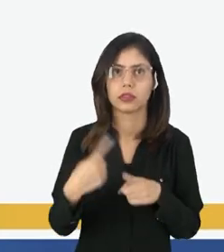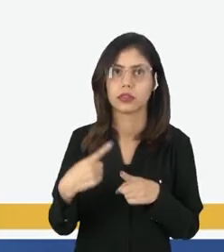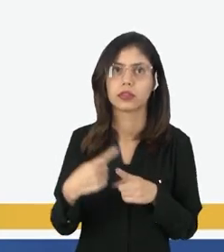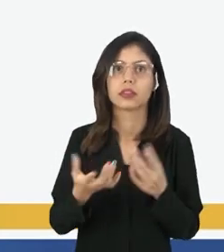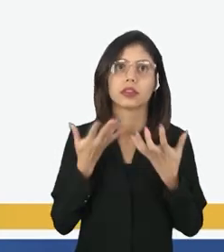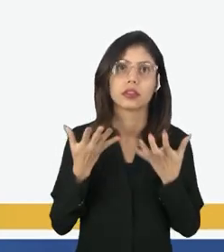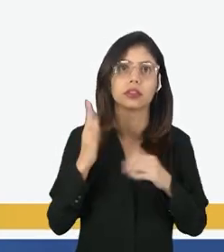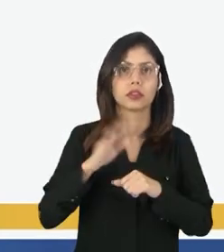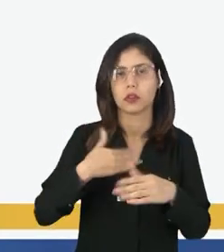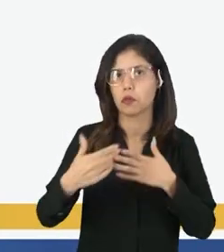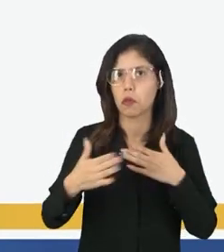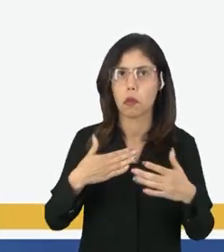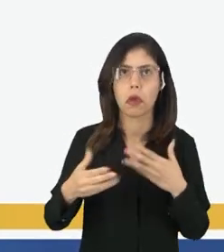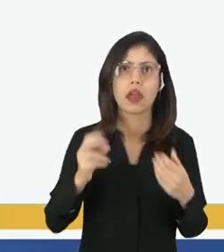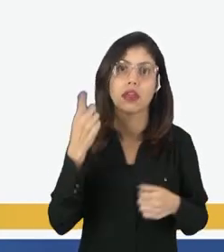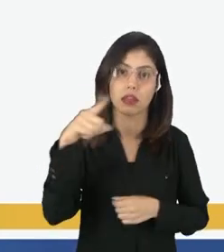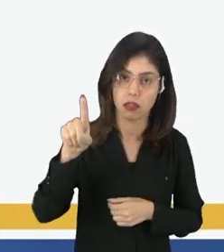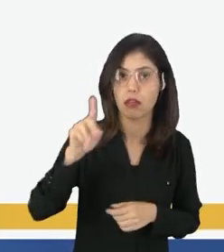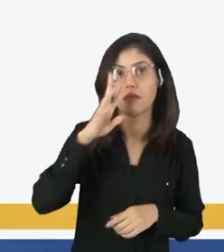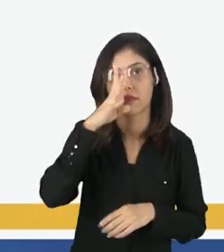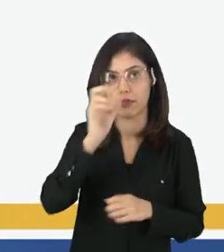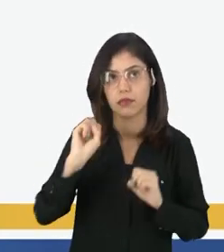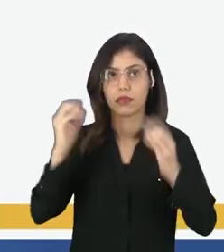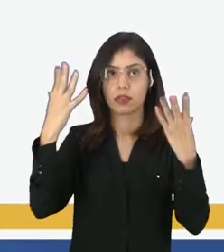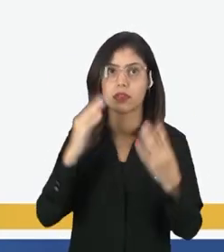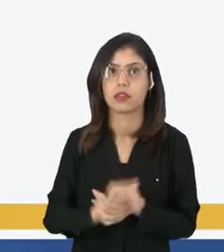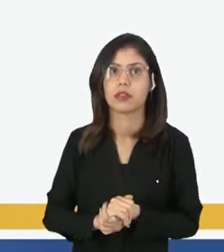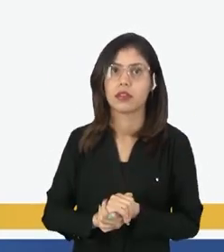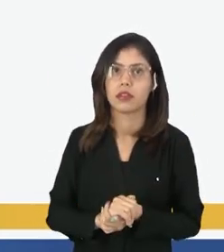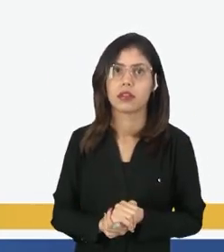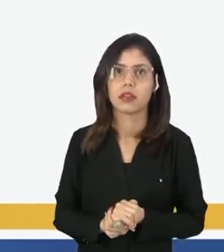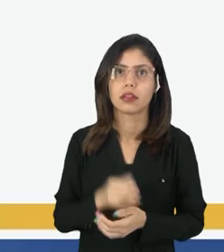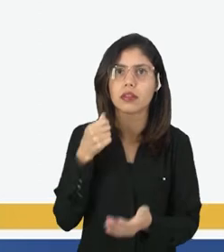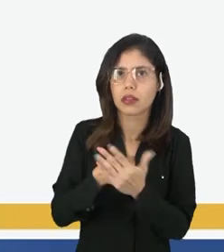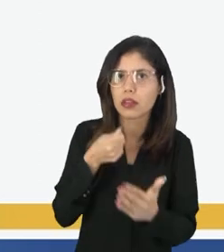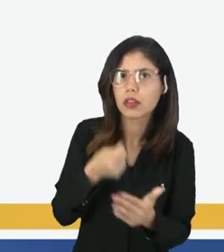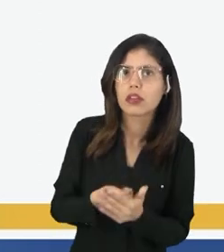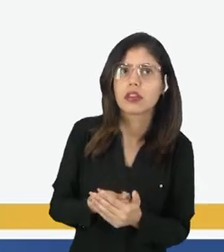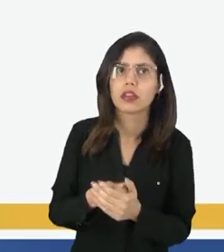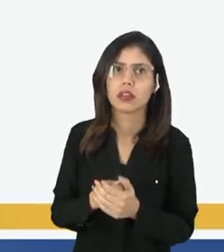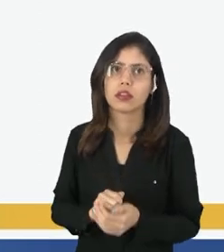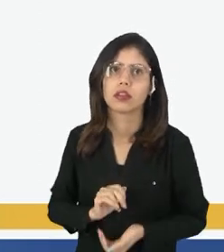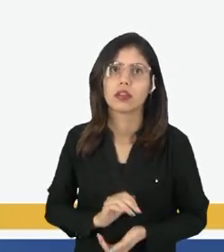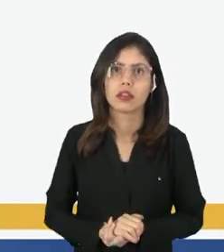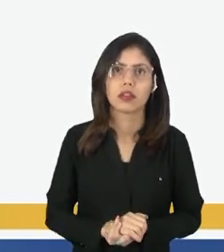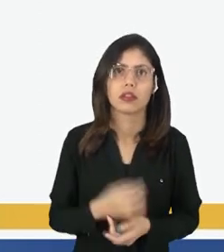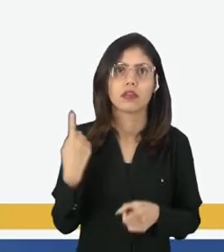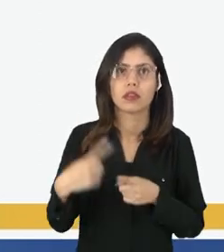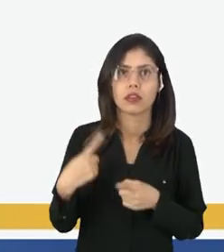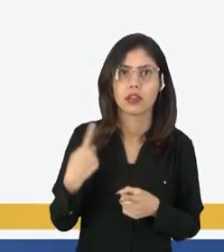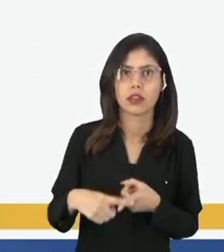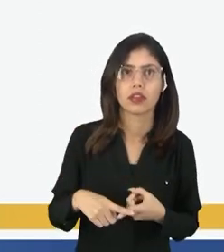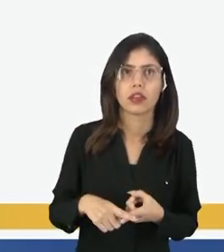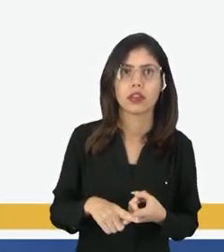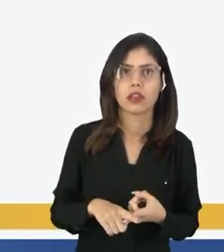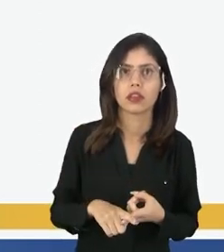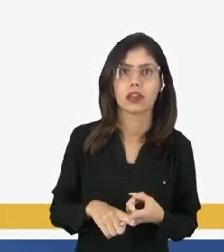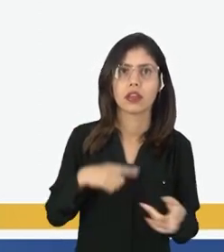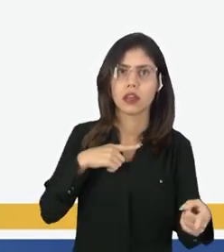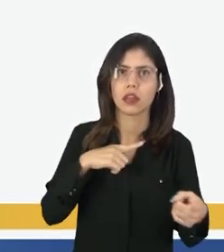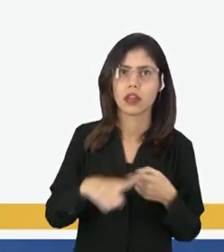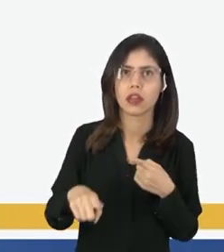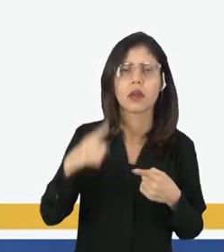porque queria de qualquer forma e a festa do qual participou intensamente impossível